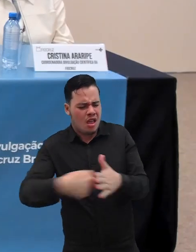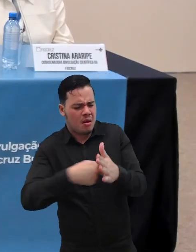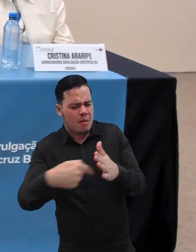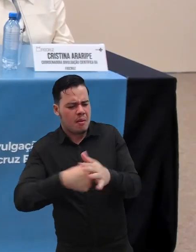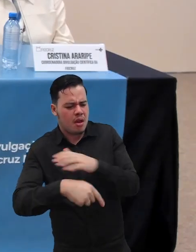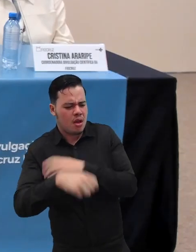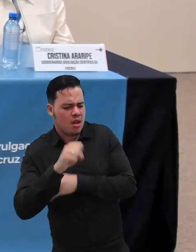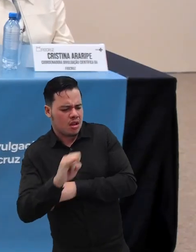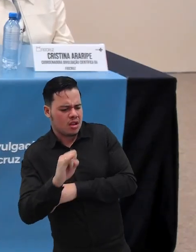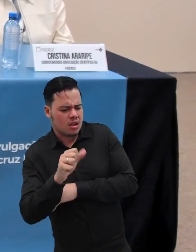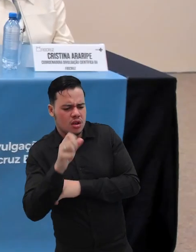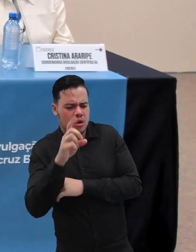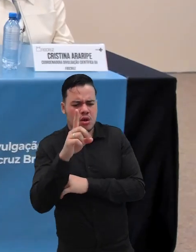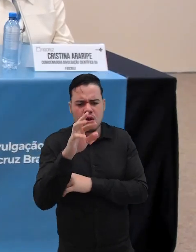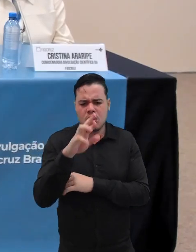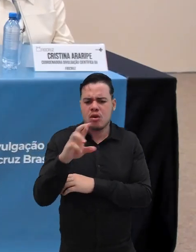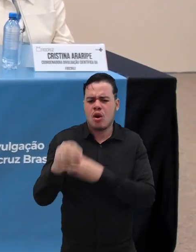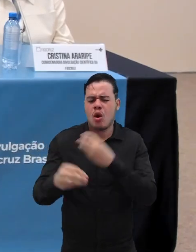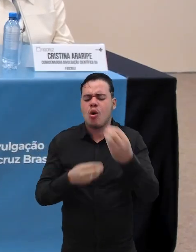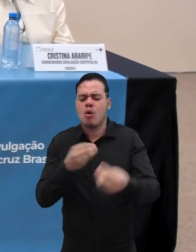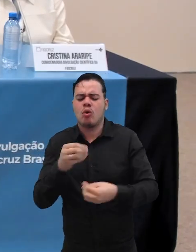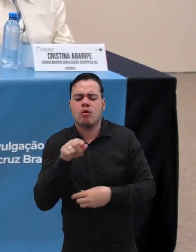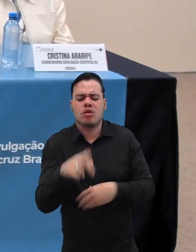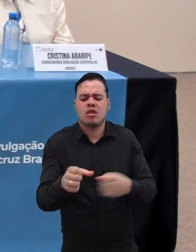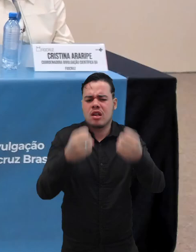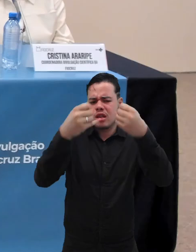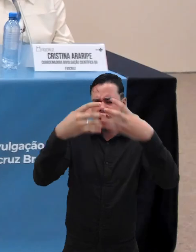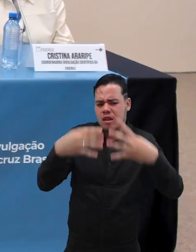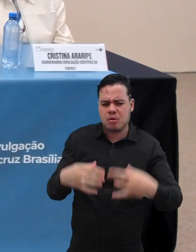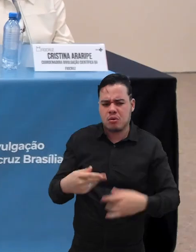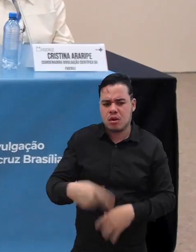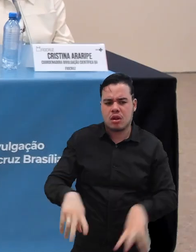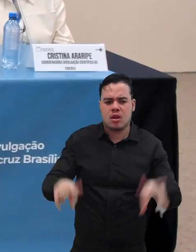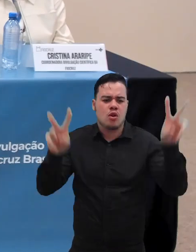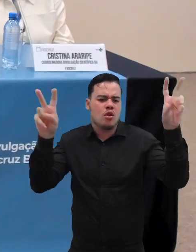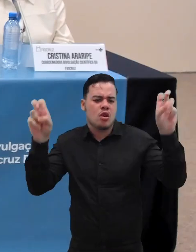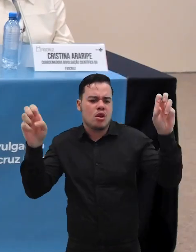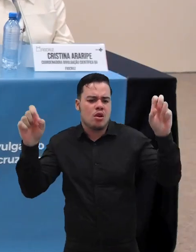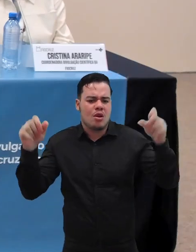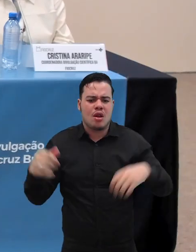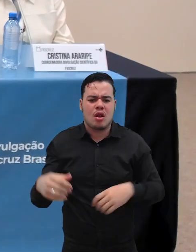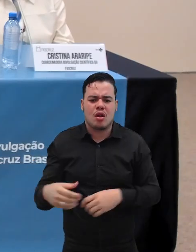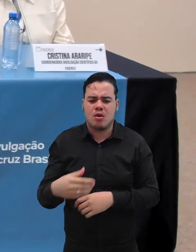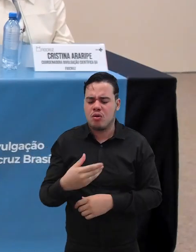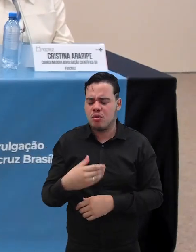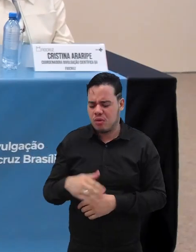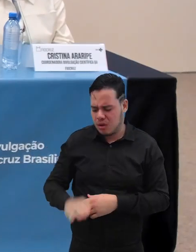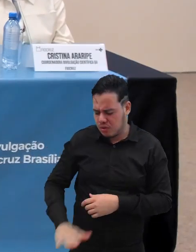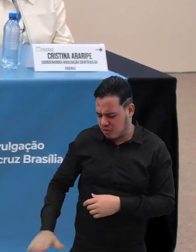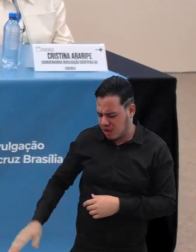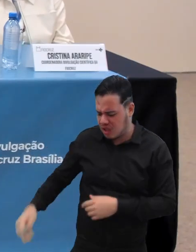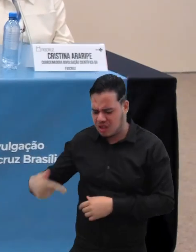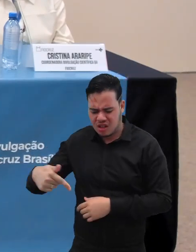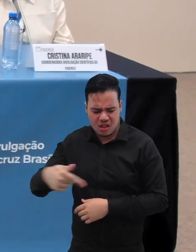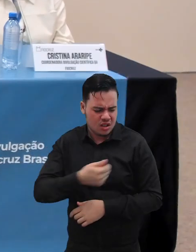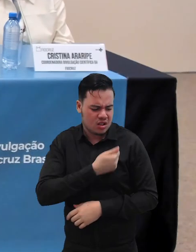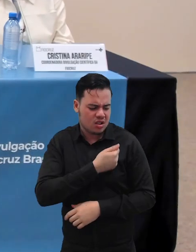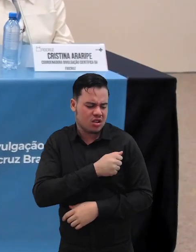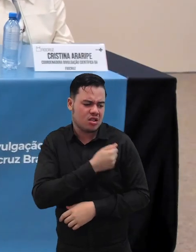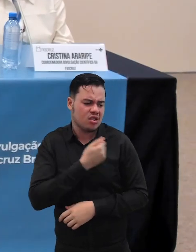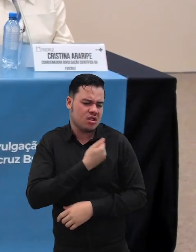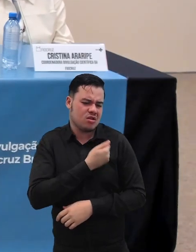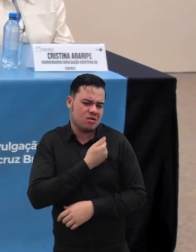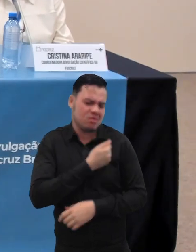o doutorando, né, como é que você explica a sua tese para uma criança de 7 anos? E, honestamente, o